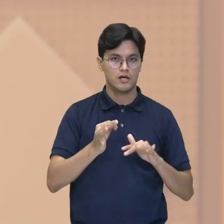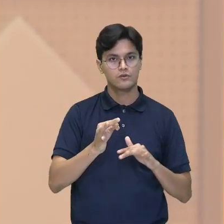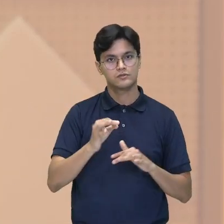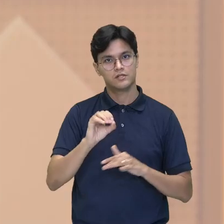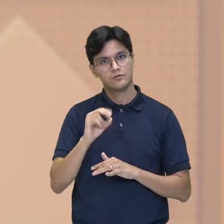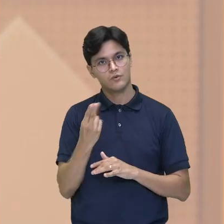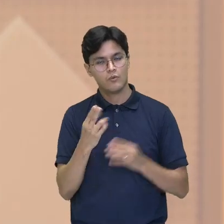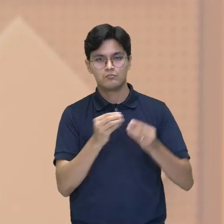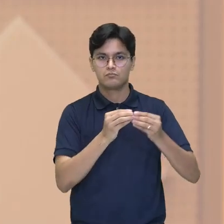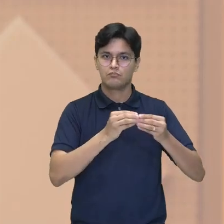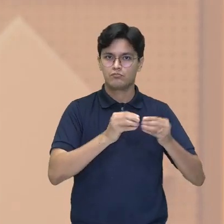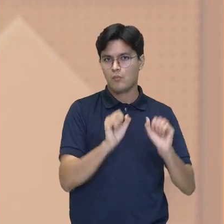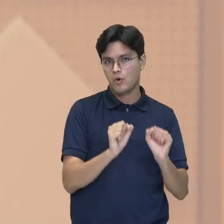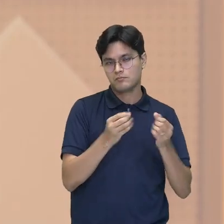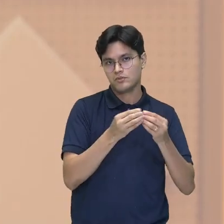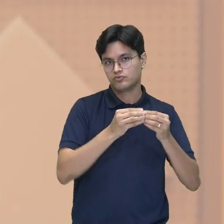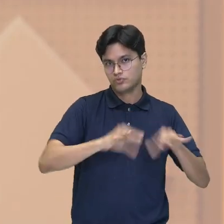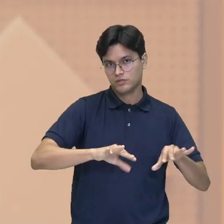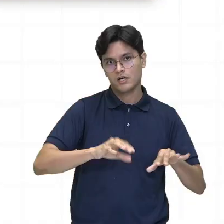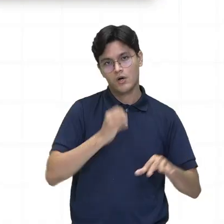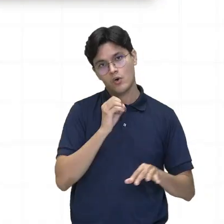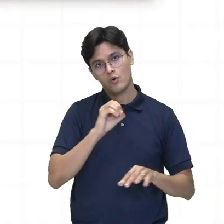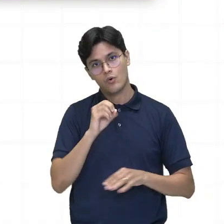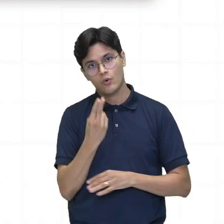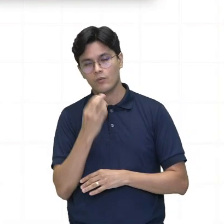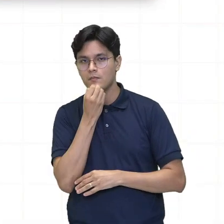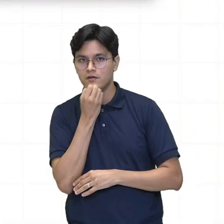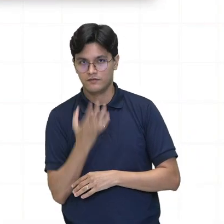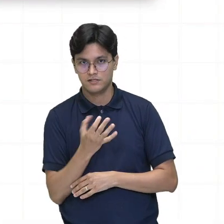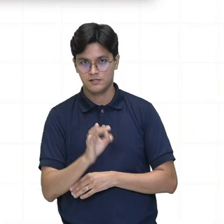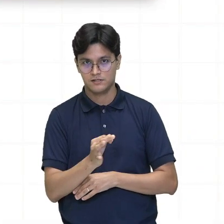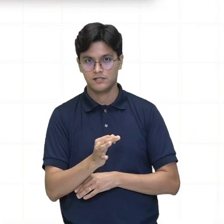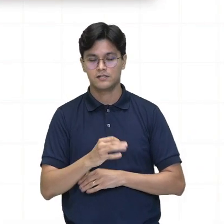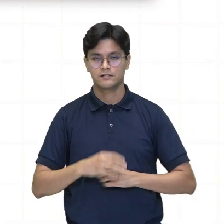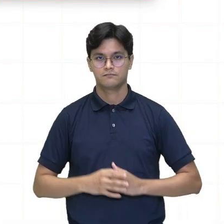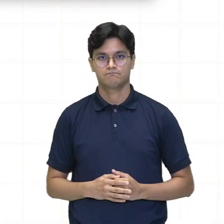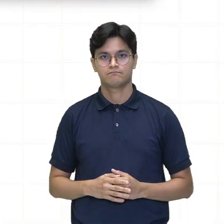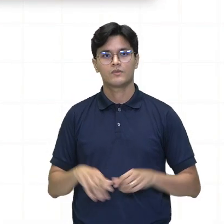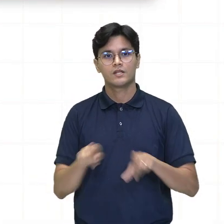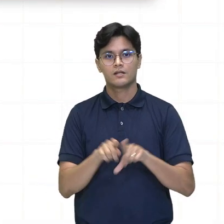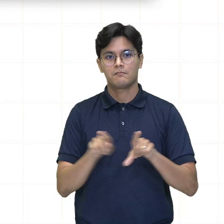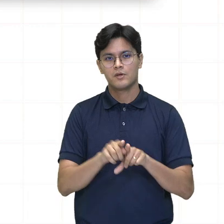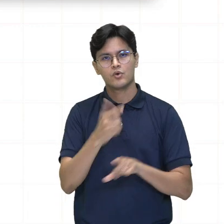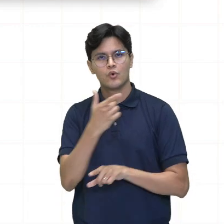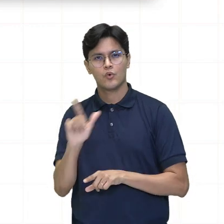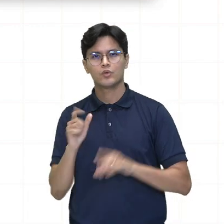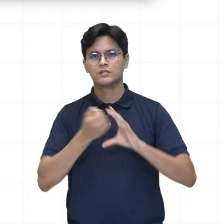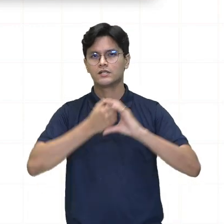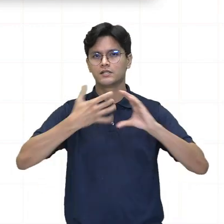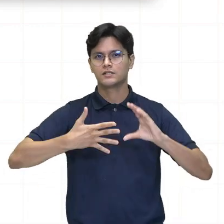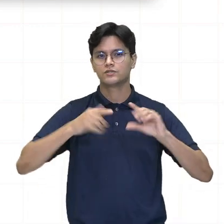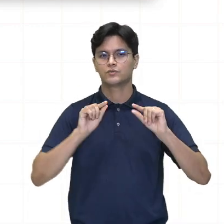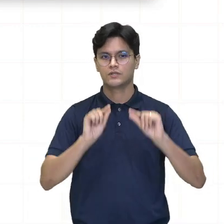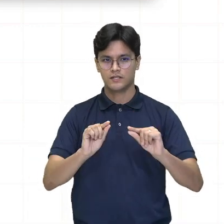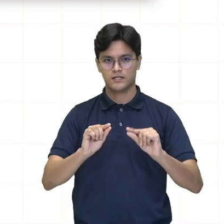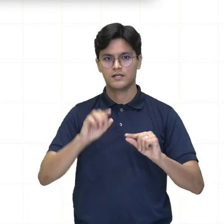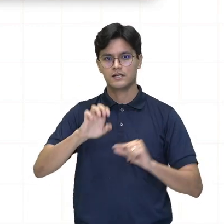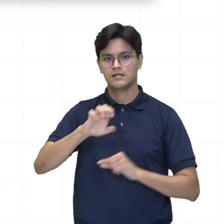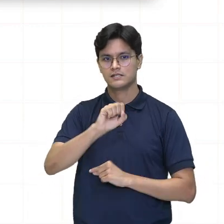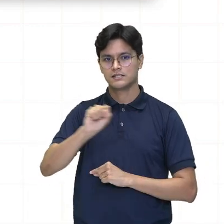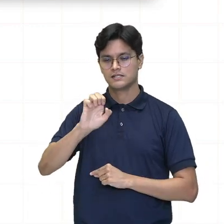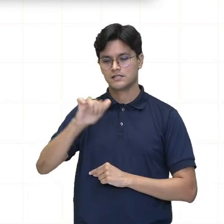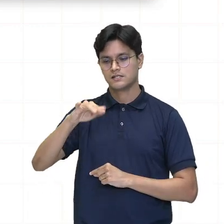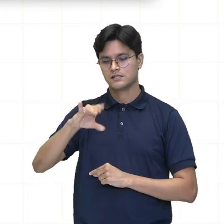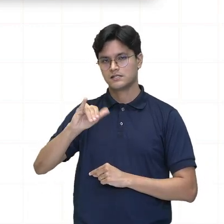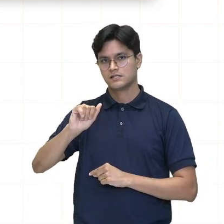característica do antropocentrismo é o essencialismo. Acompanhem comigo, né? Essa essência imutável,